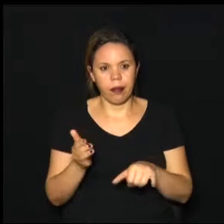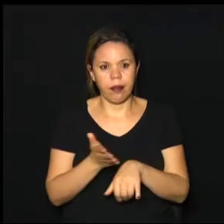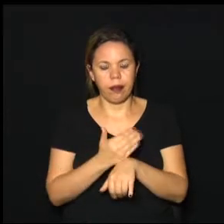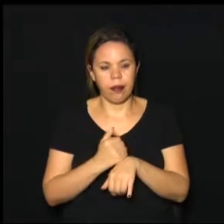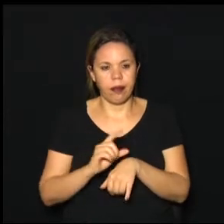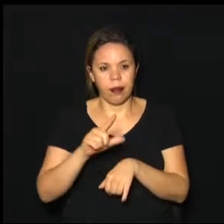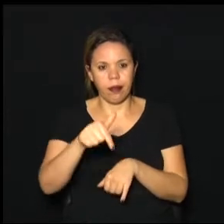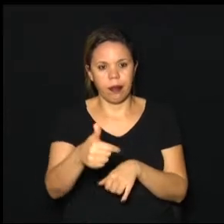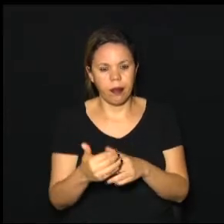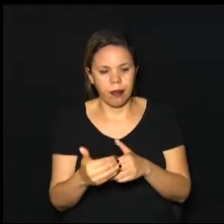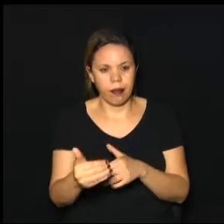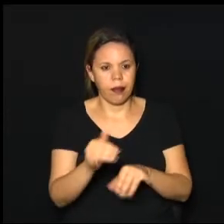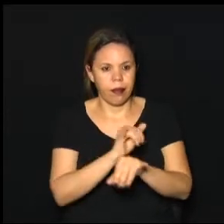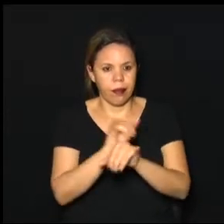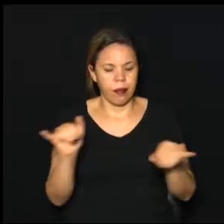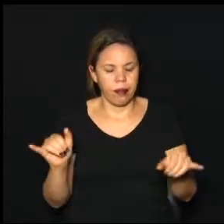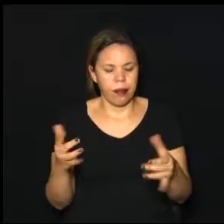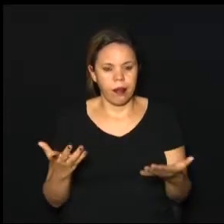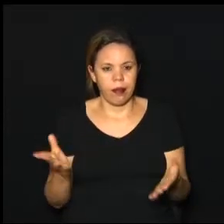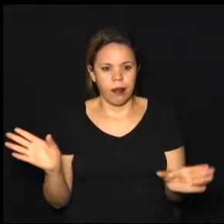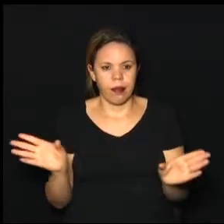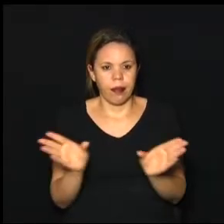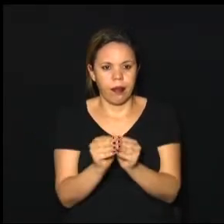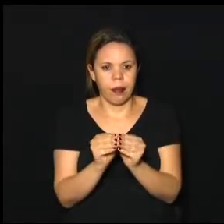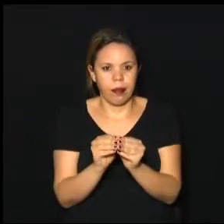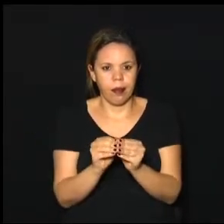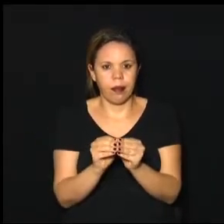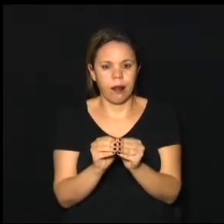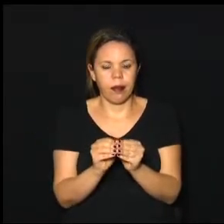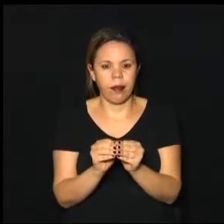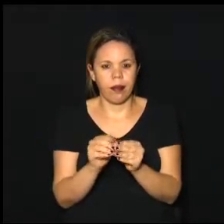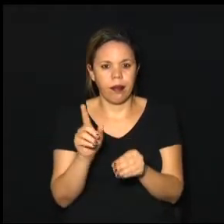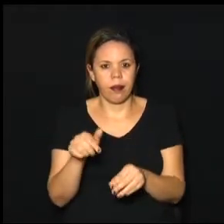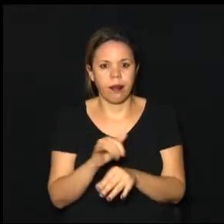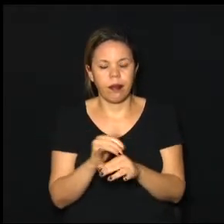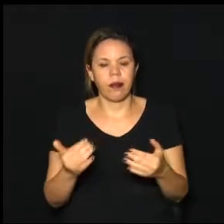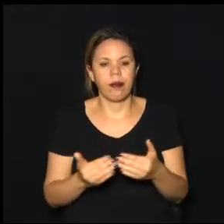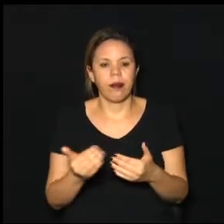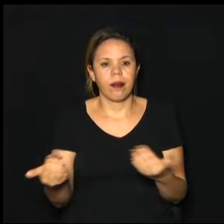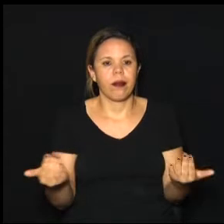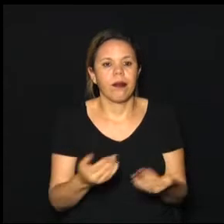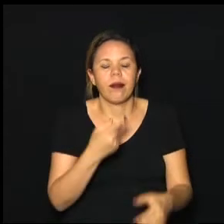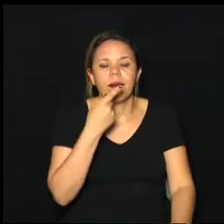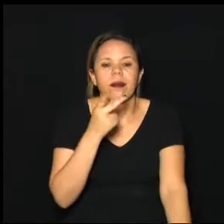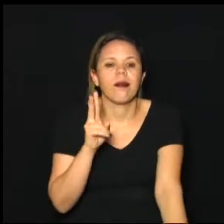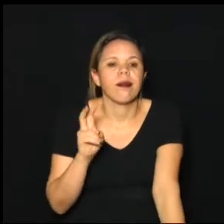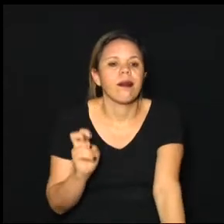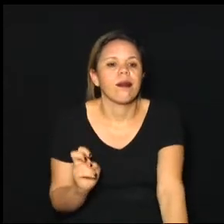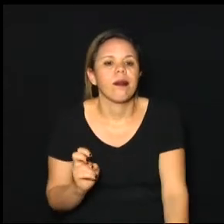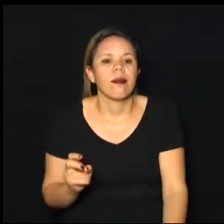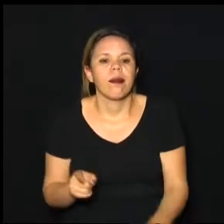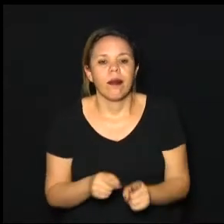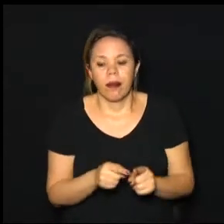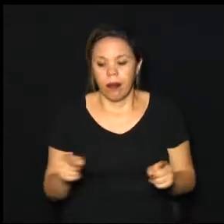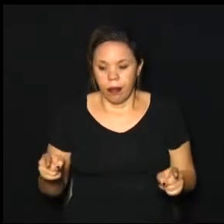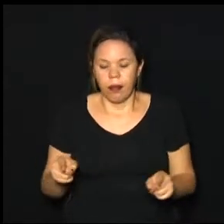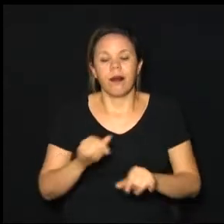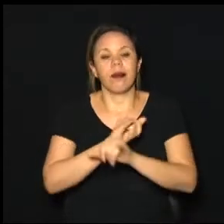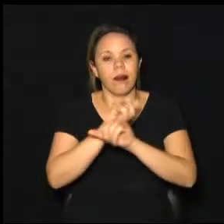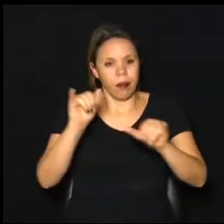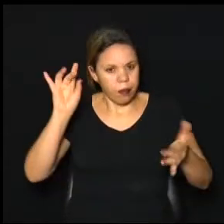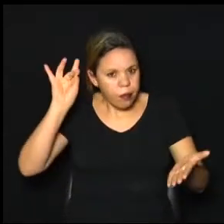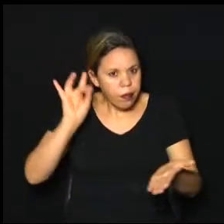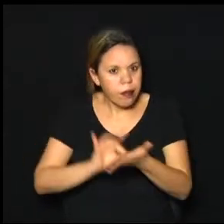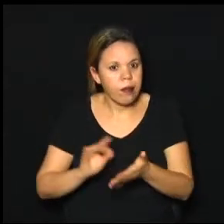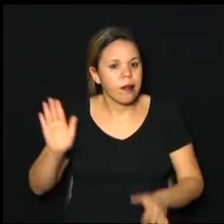fase pós-campanha. Então a gente fecha com isso a fase pré-campanha e a gente vai agora falar um pouquinho da fase de campanha